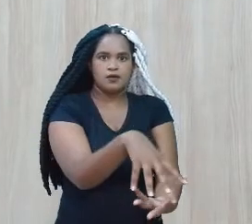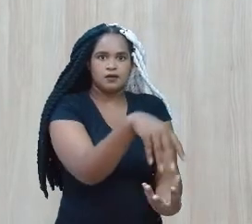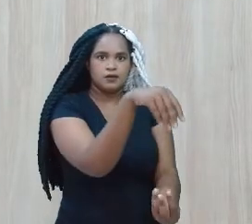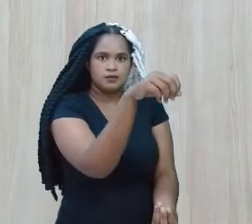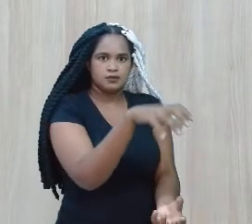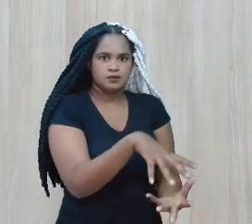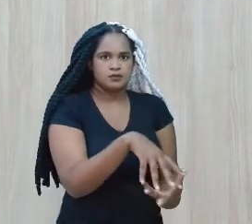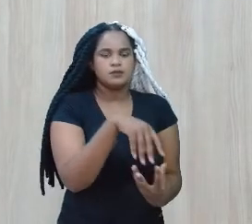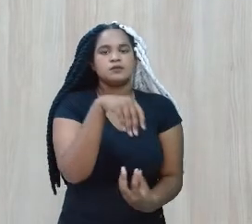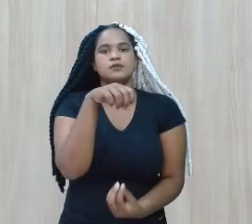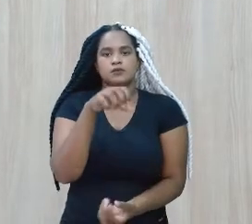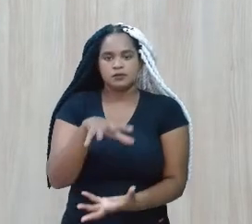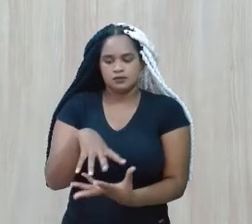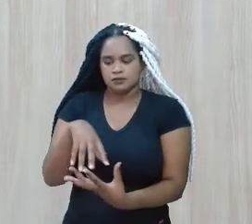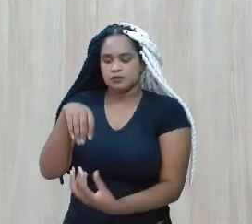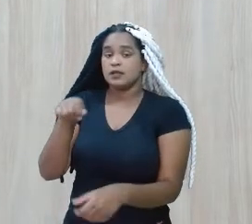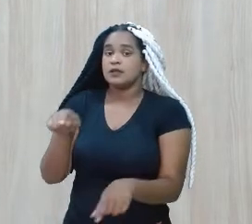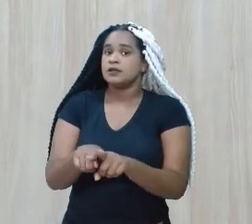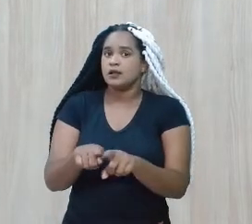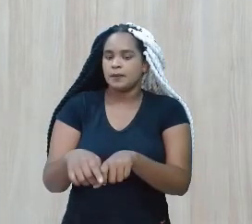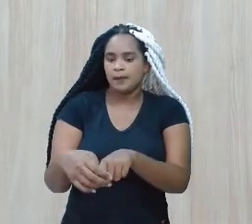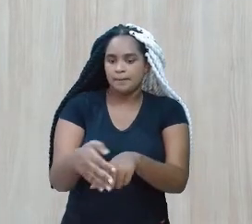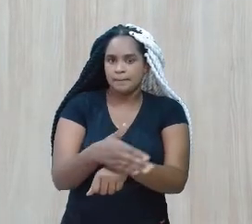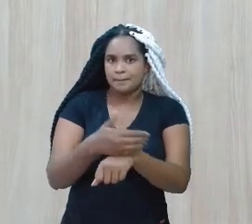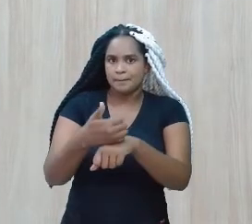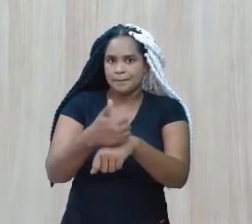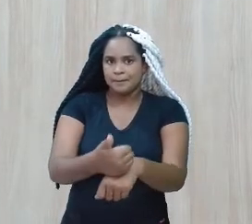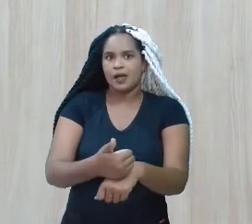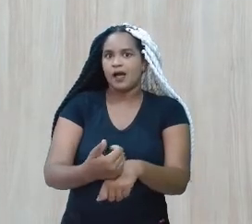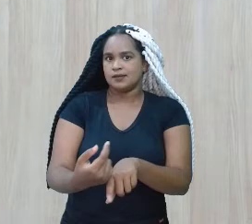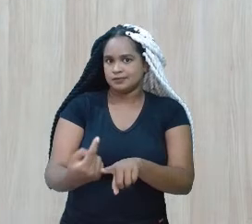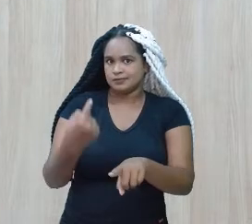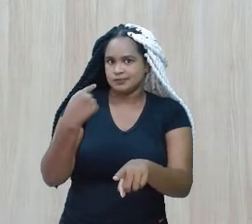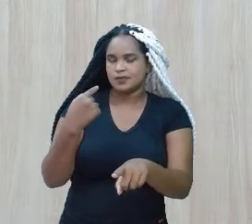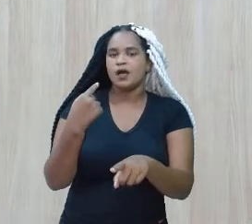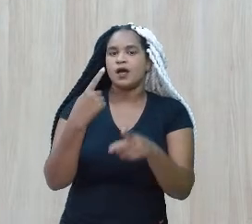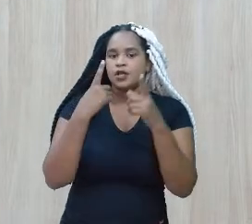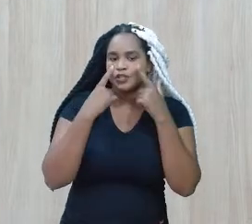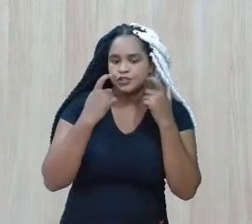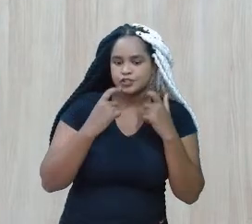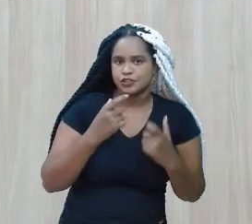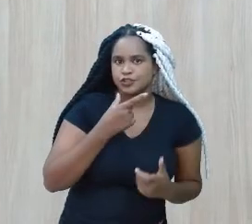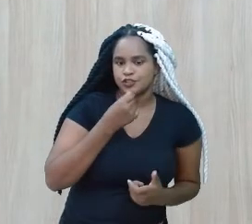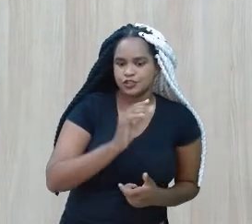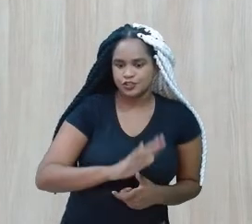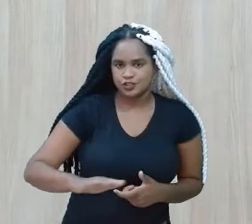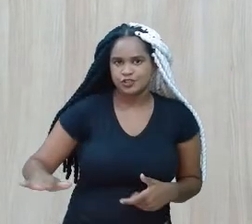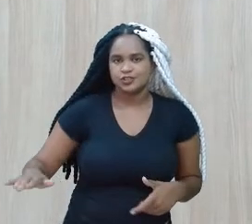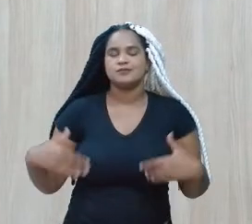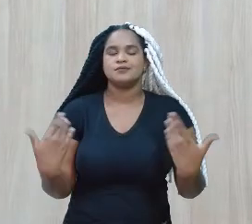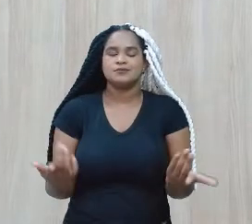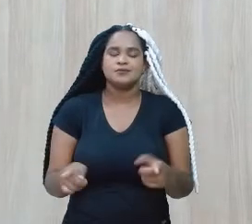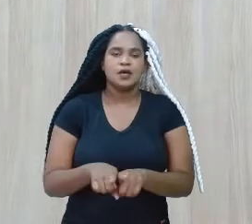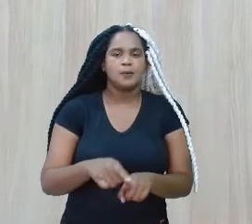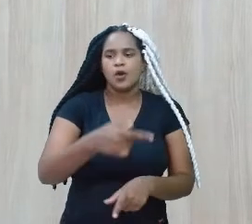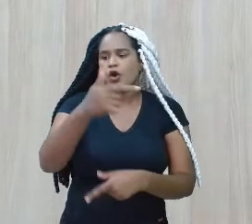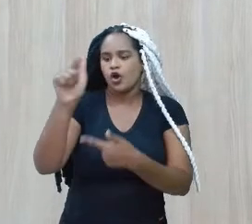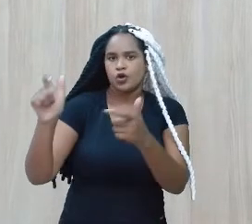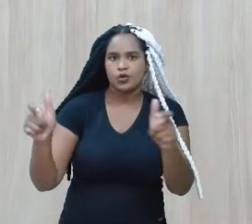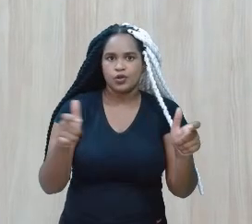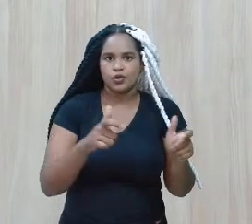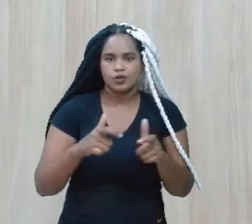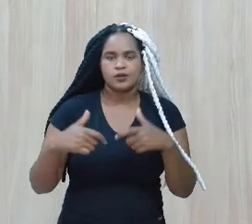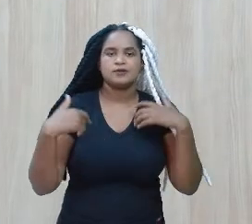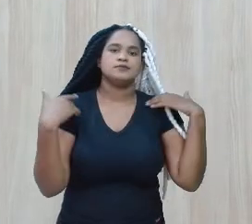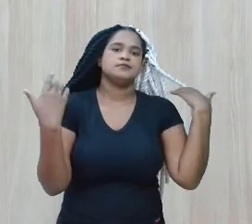também temos na Praça Chora Menino e em tantos outros lugares. Então, mais uma